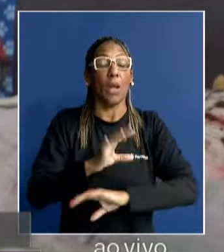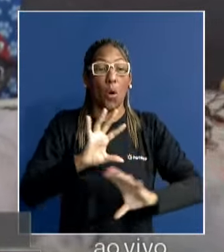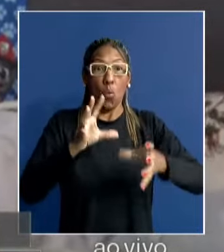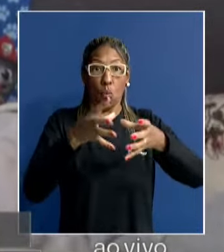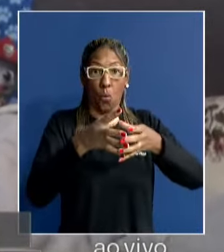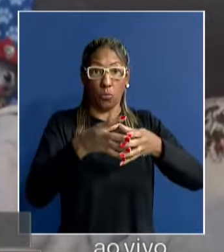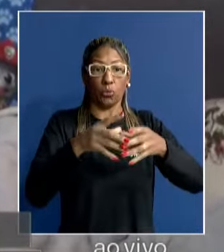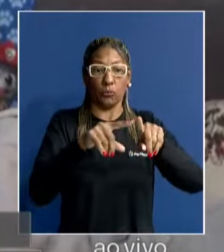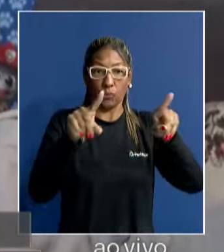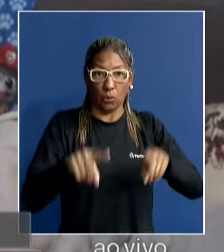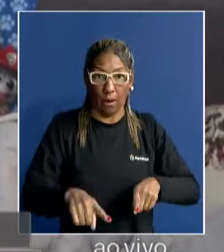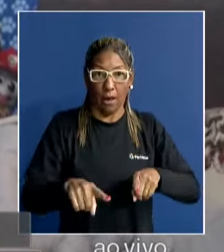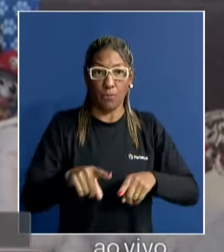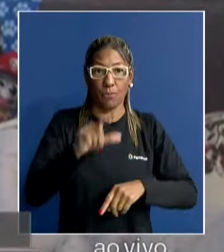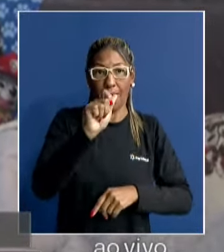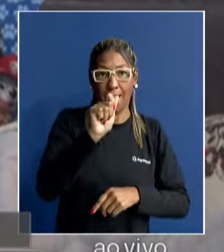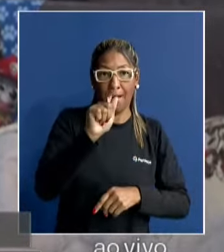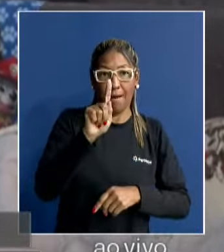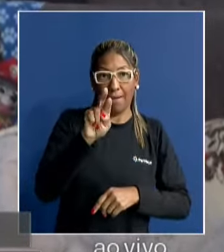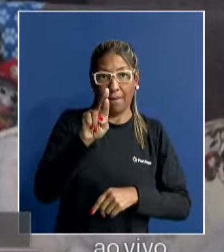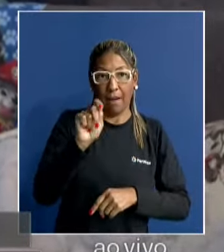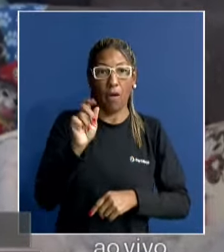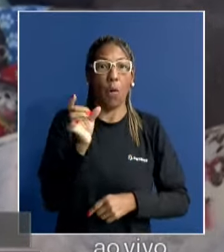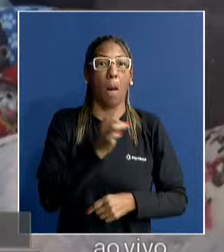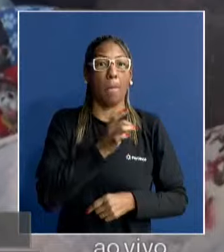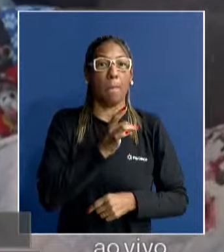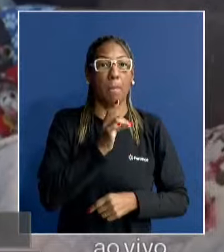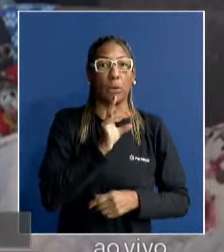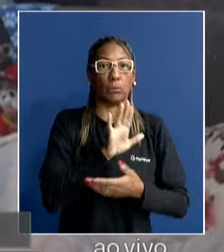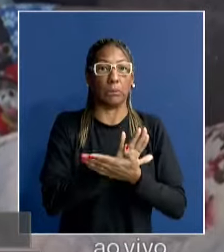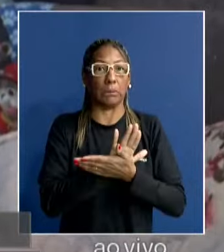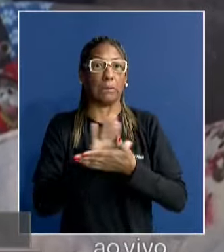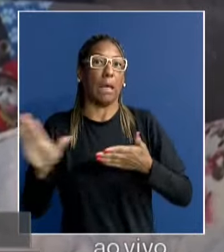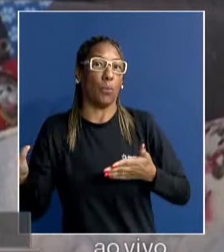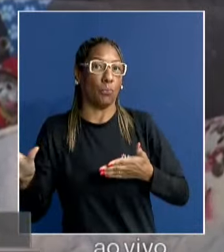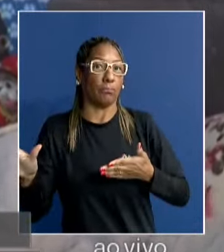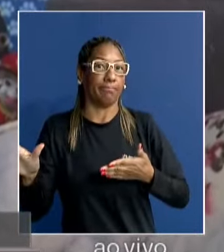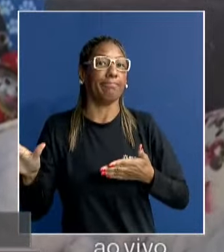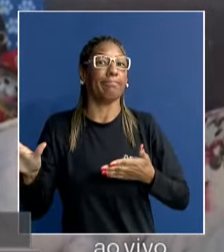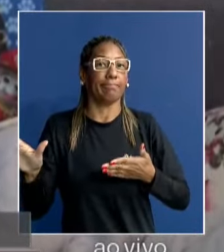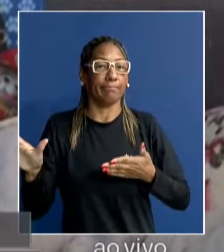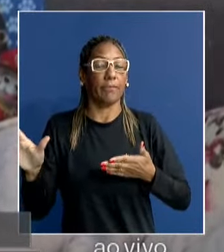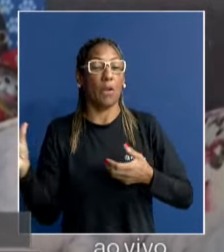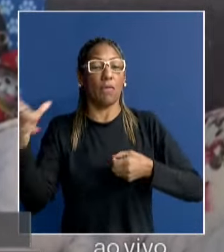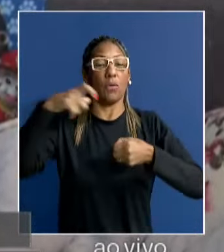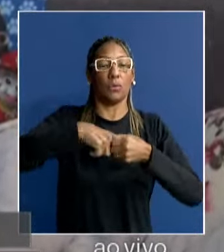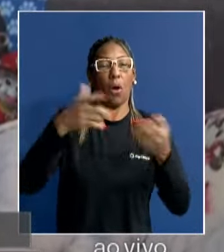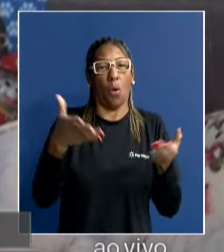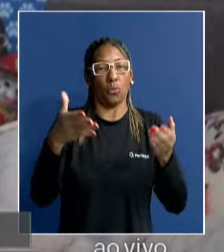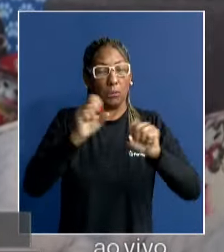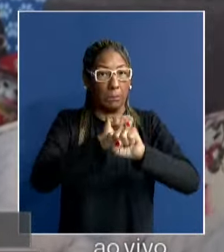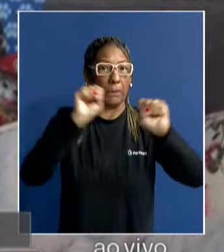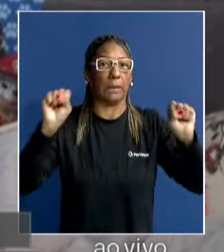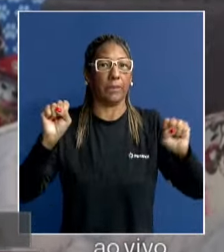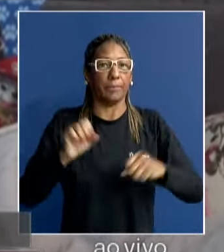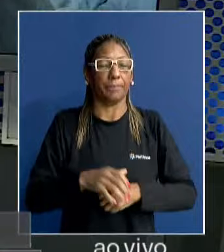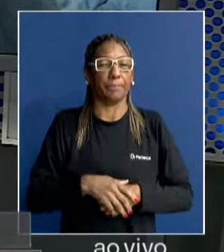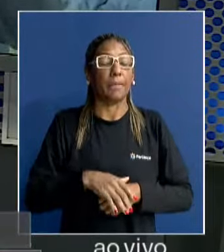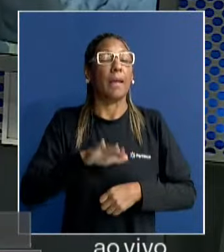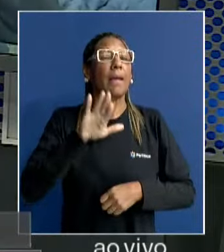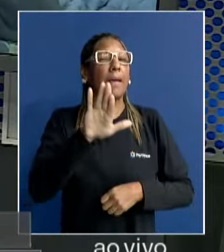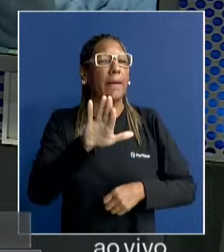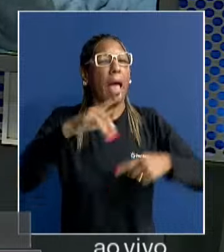e por isso a ADRA teria saído ontem à noite por uma questão de segurança. E aí, retornado já na manhã de hoje, Mota. Sobre